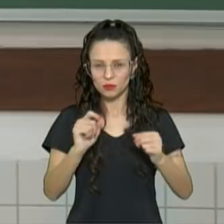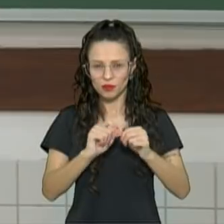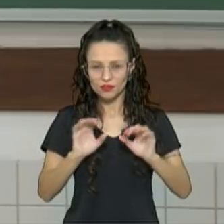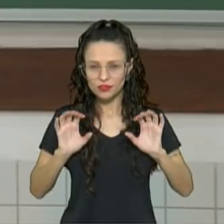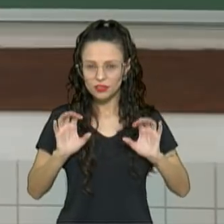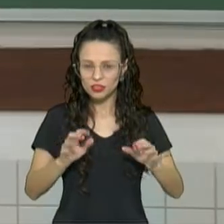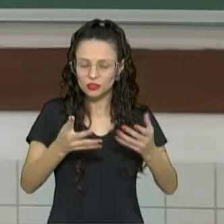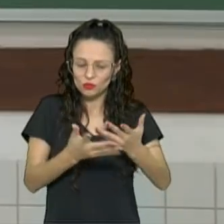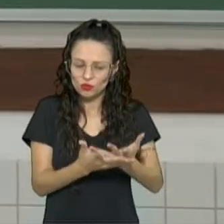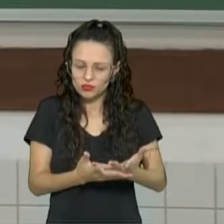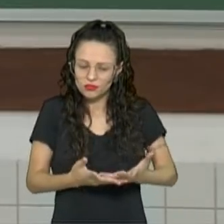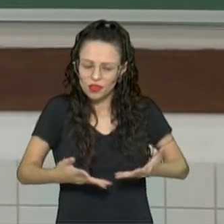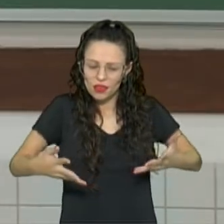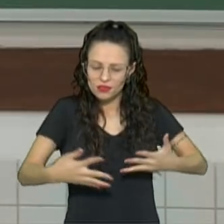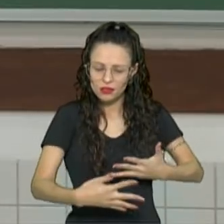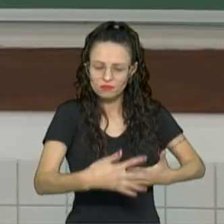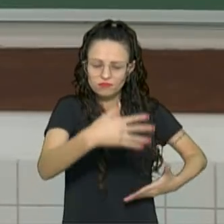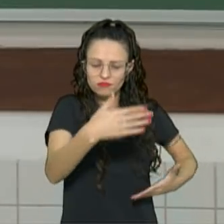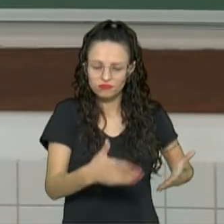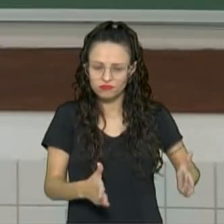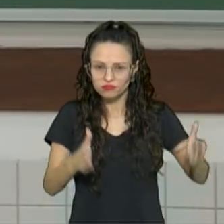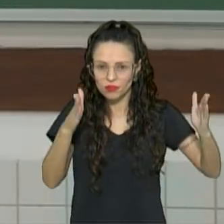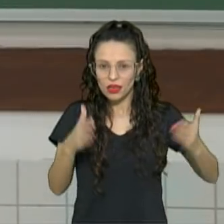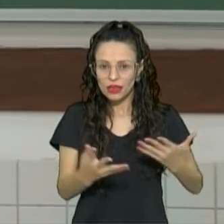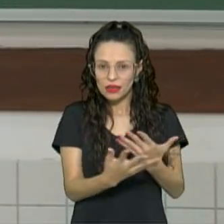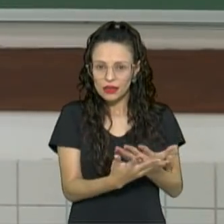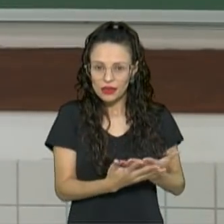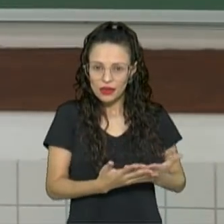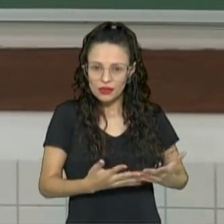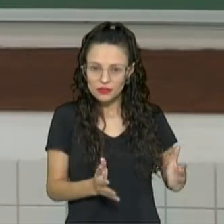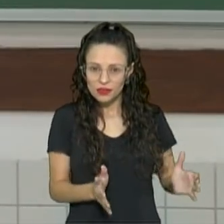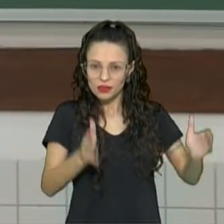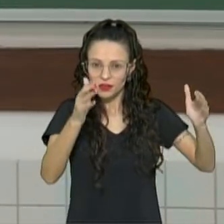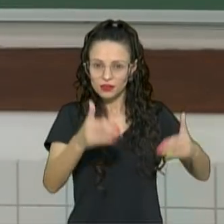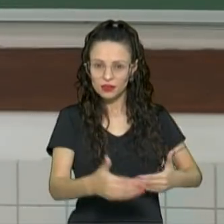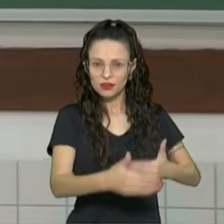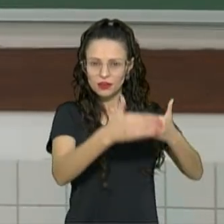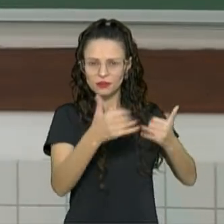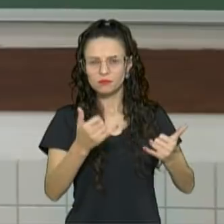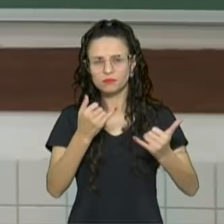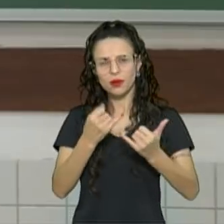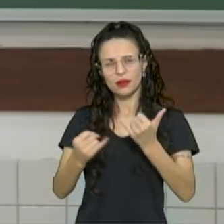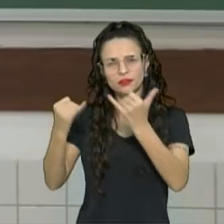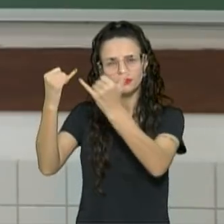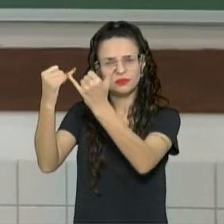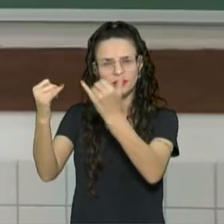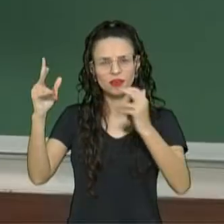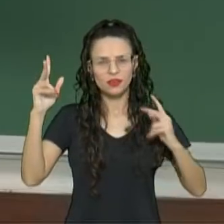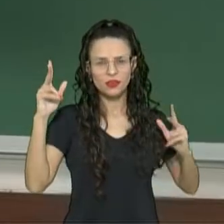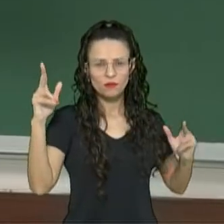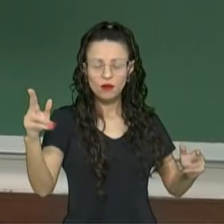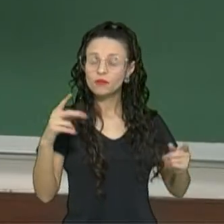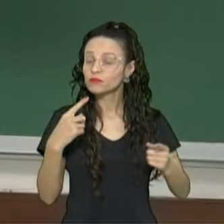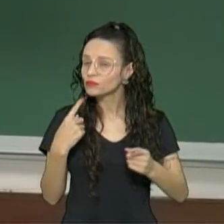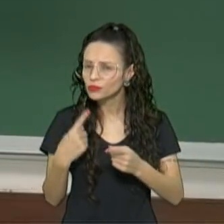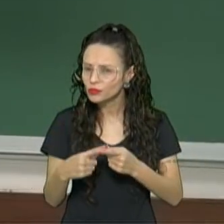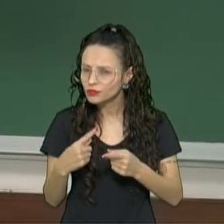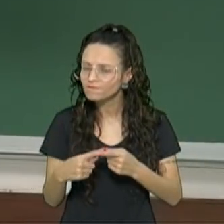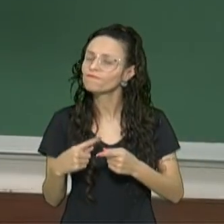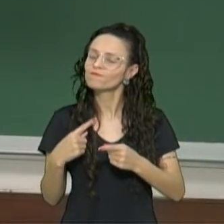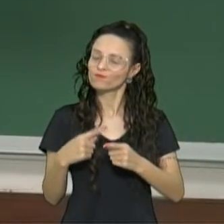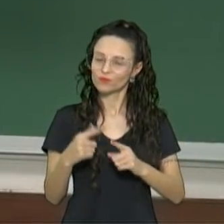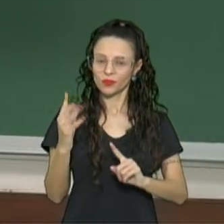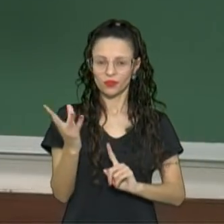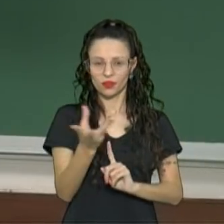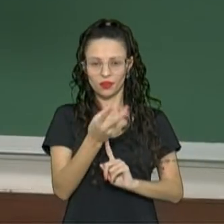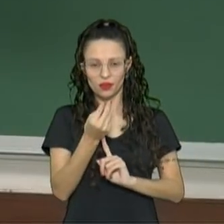cestarias, a palha, enfim. Então, são cestas muito parecidas, Por quê? Porque na arte indígena, eles vão passando